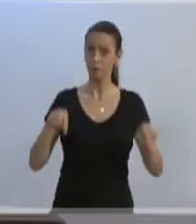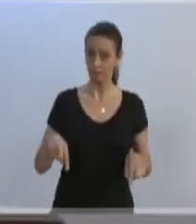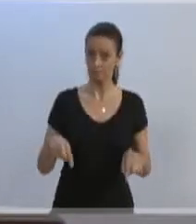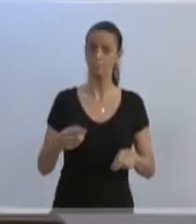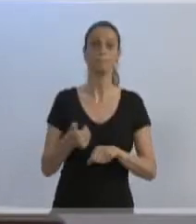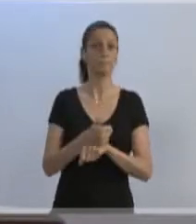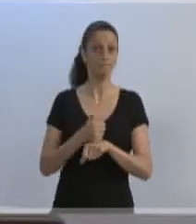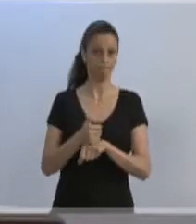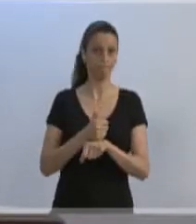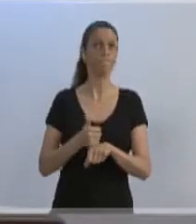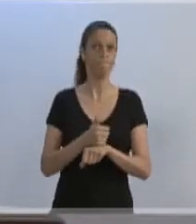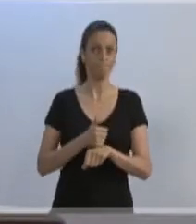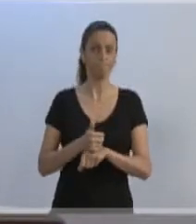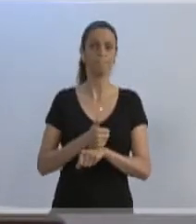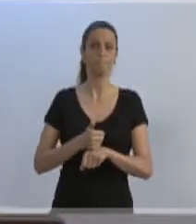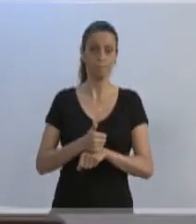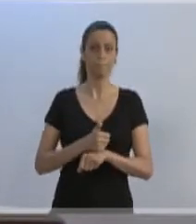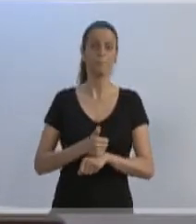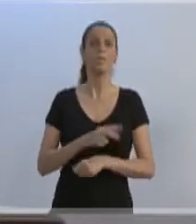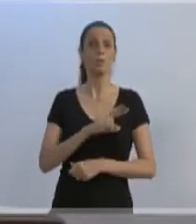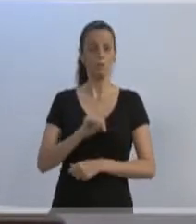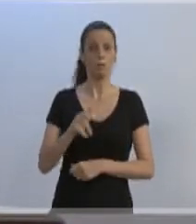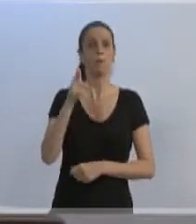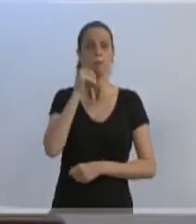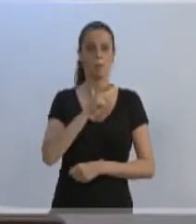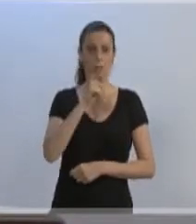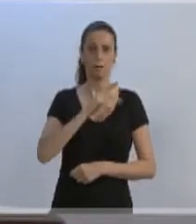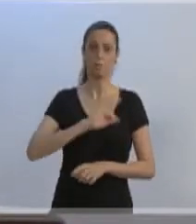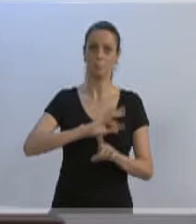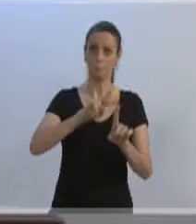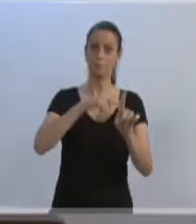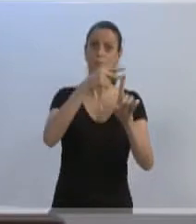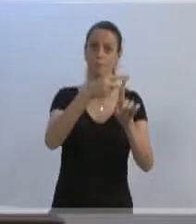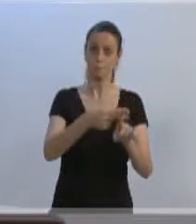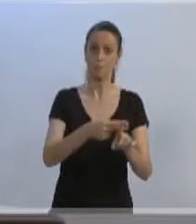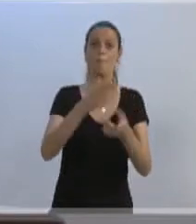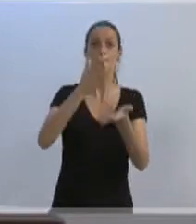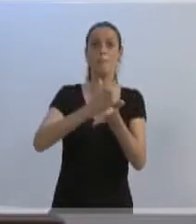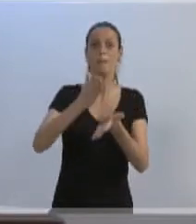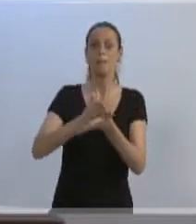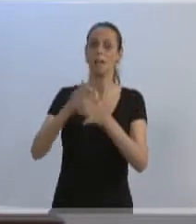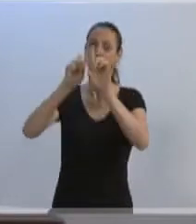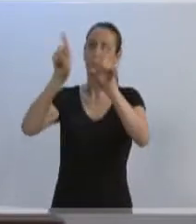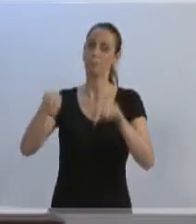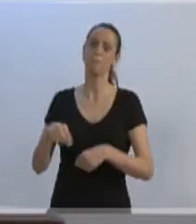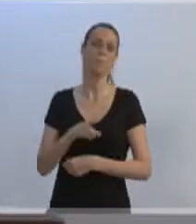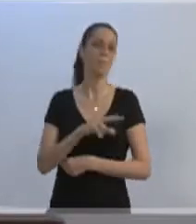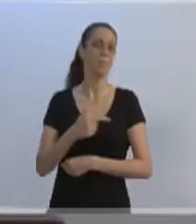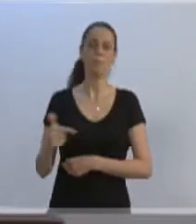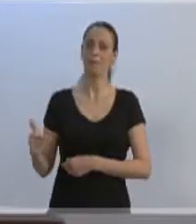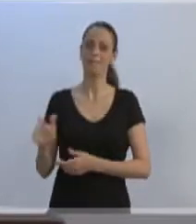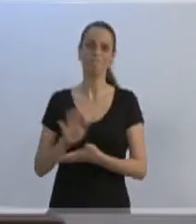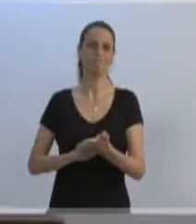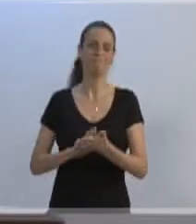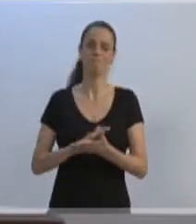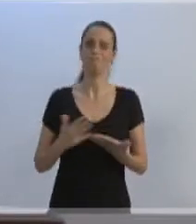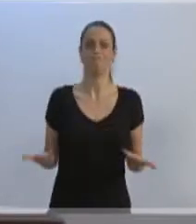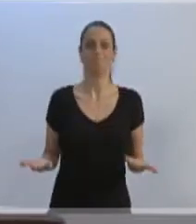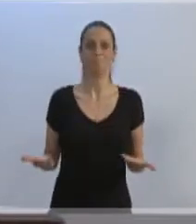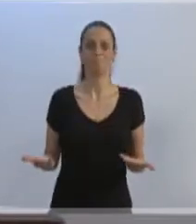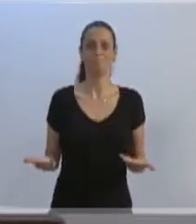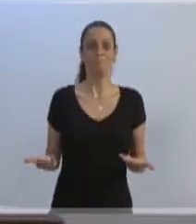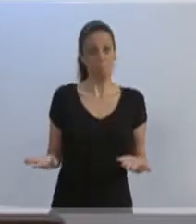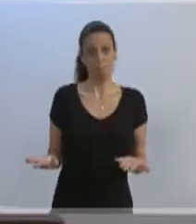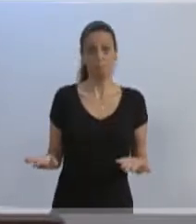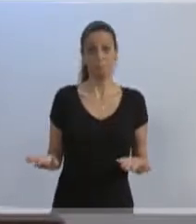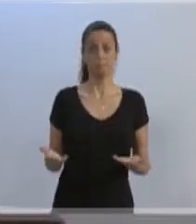profissionais que vão remunerar parte deles e os outros ou seja o que se ouve por aí